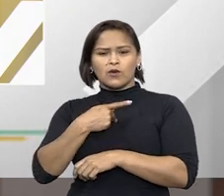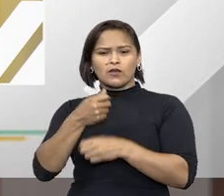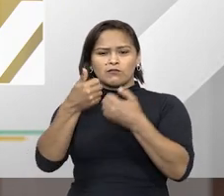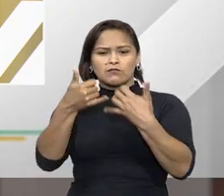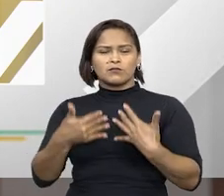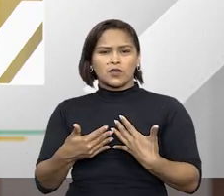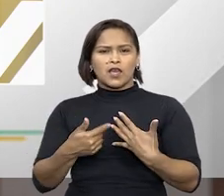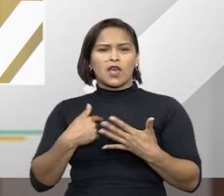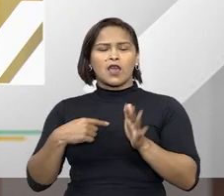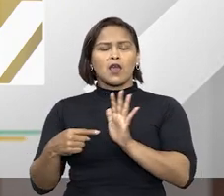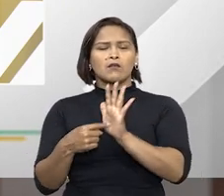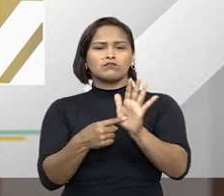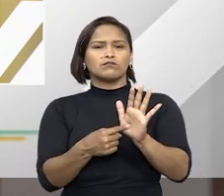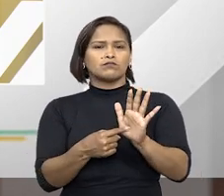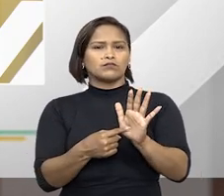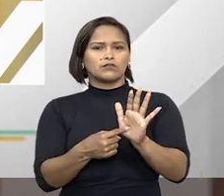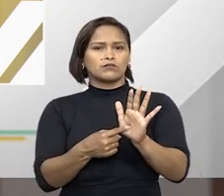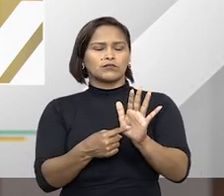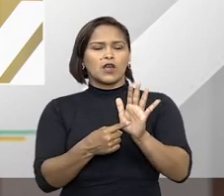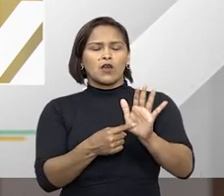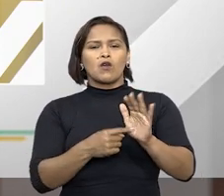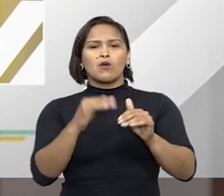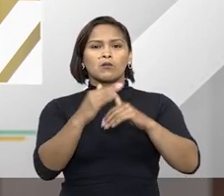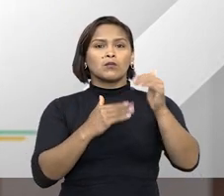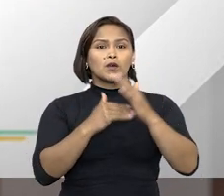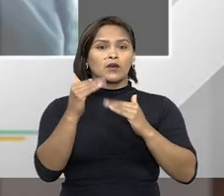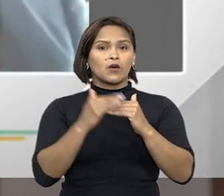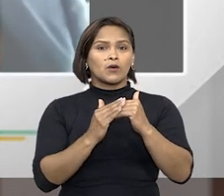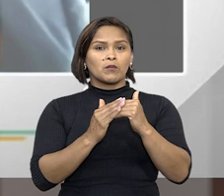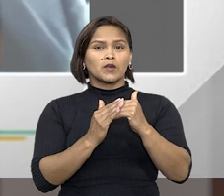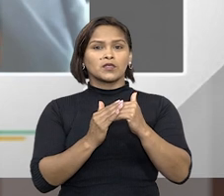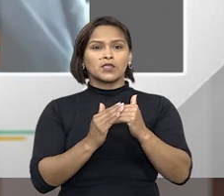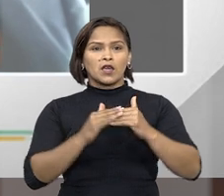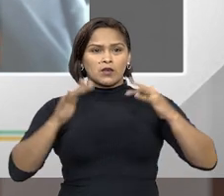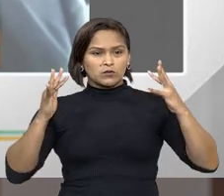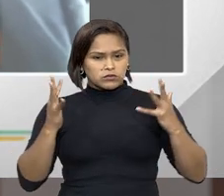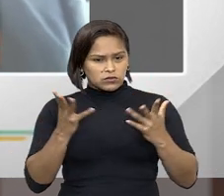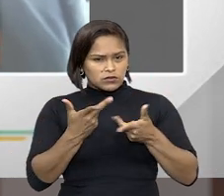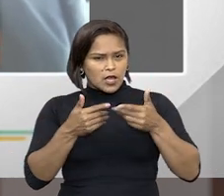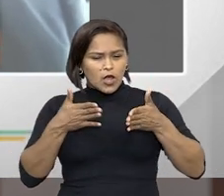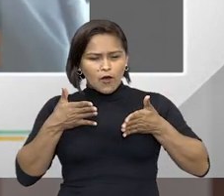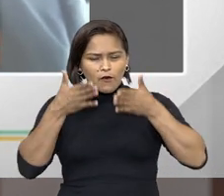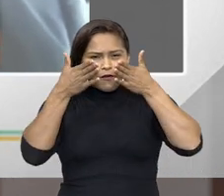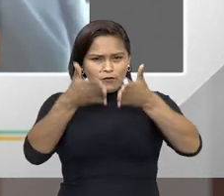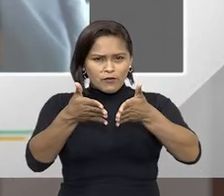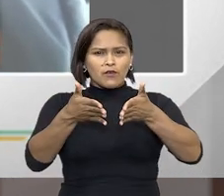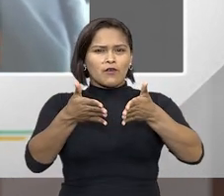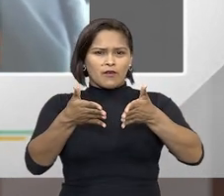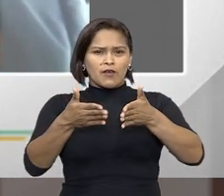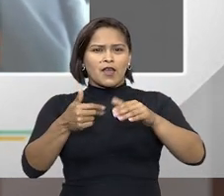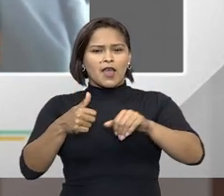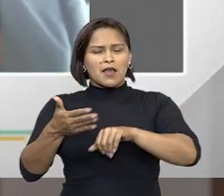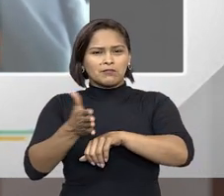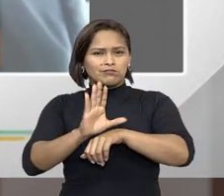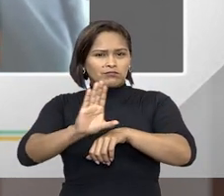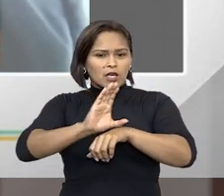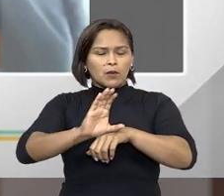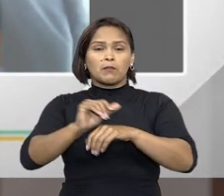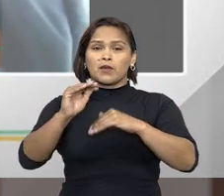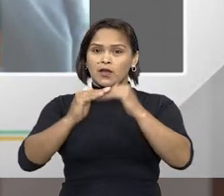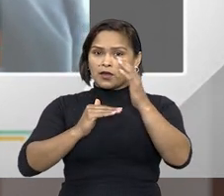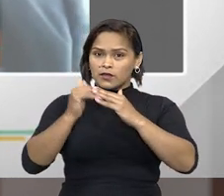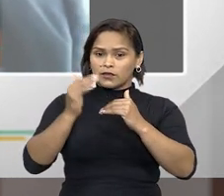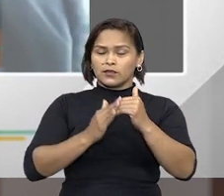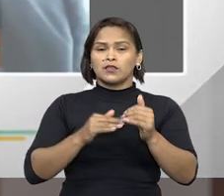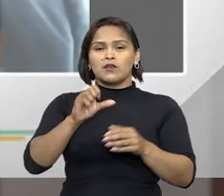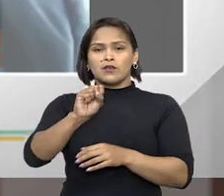trouxe uma competência bastante acentuada, grande mesmo, para o Superior Tribunal de Justiça.